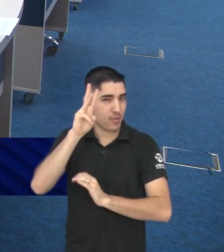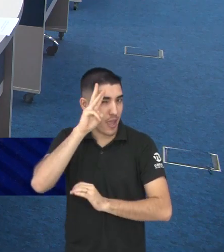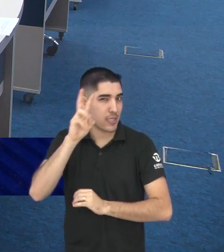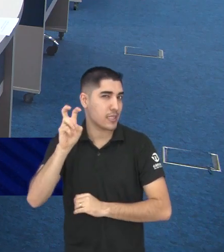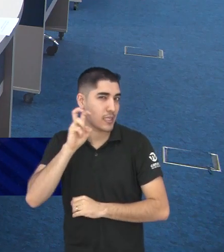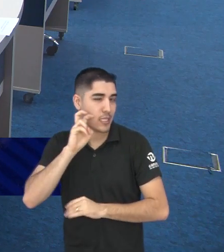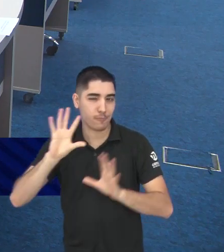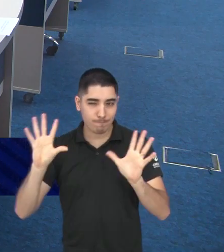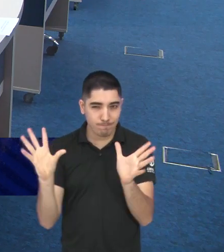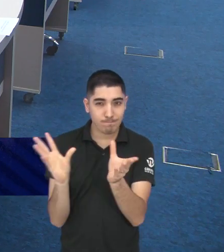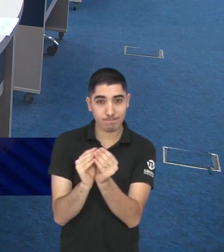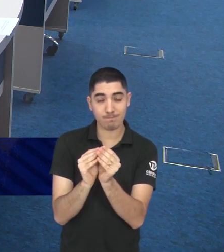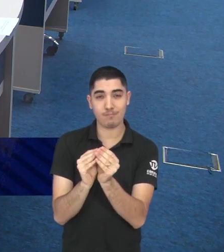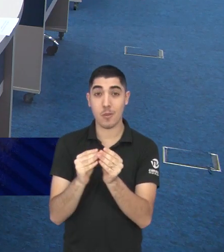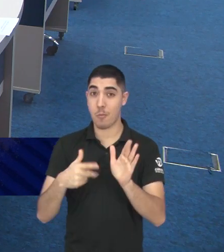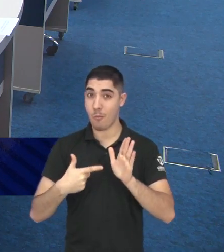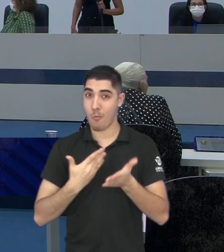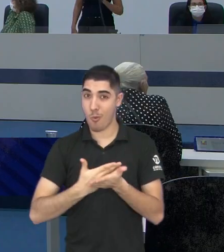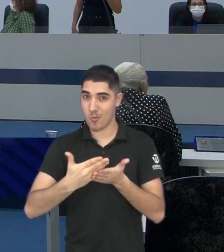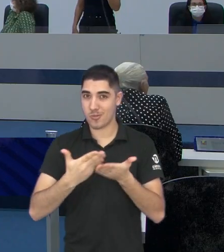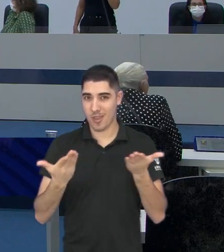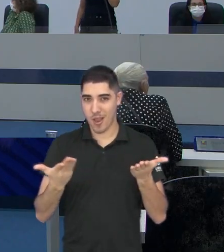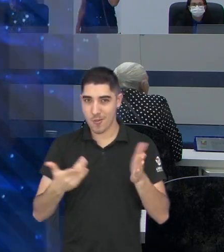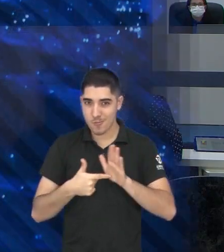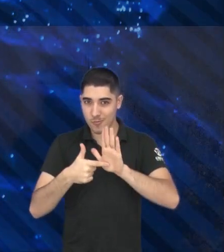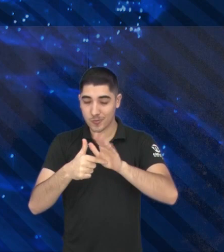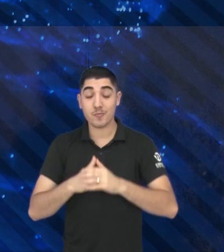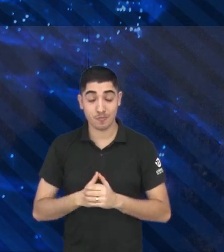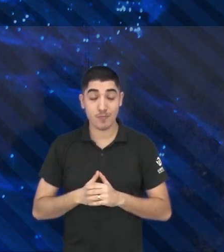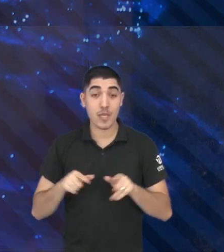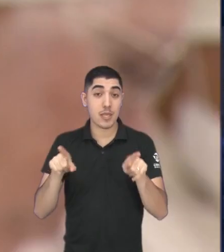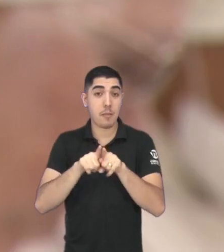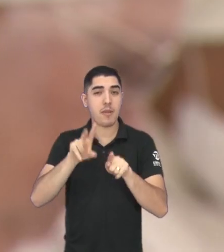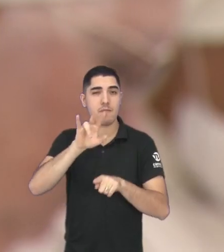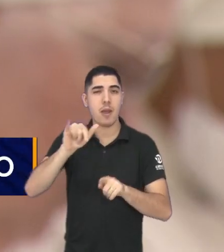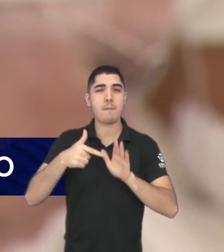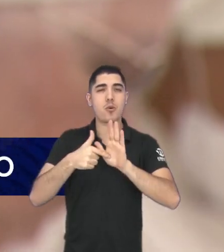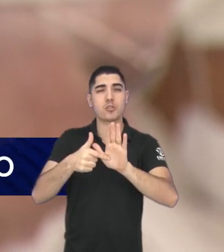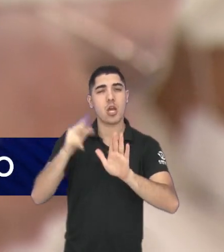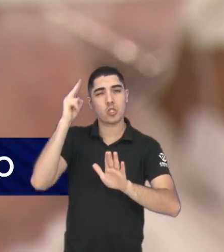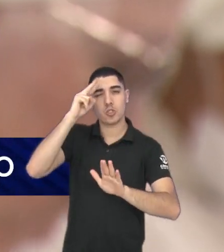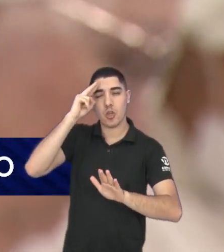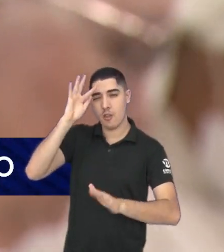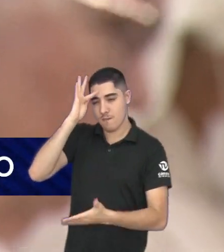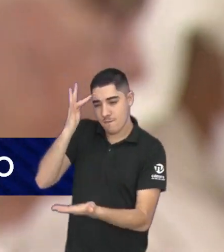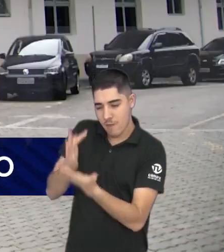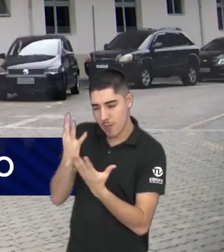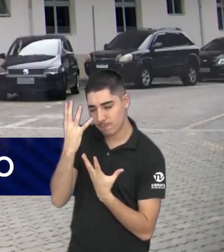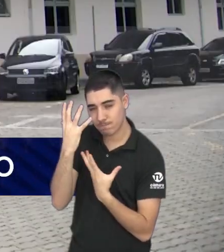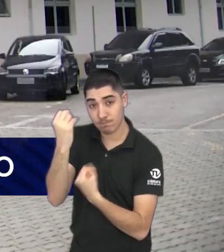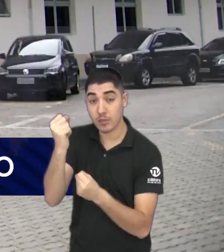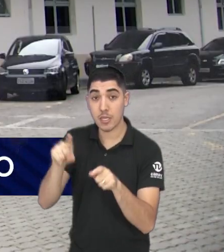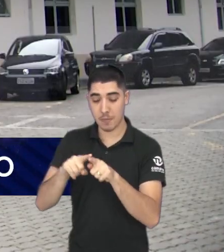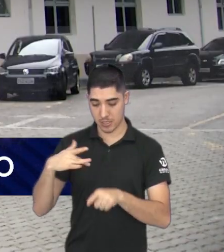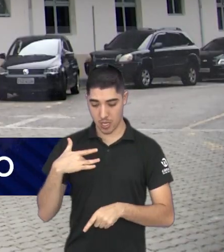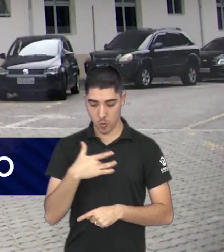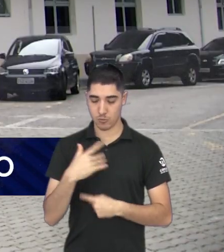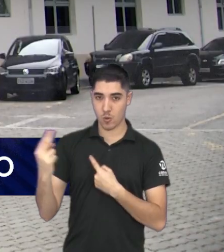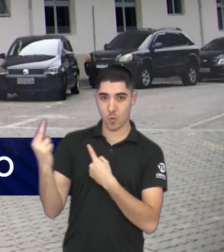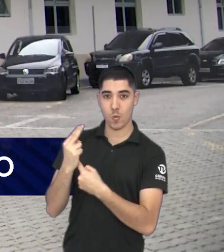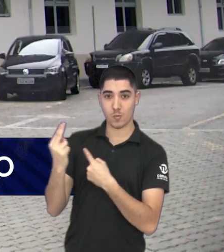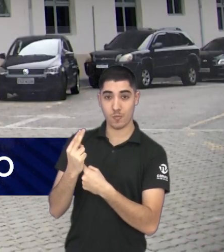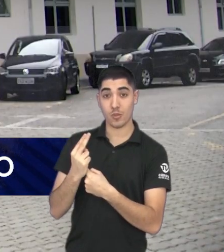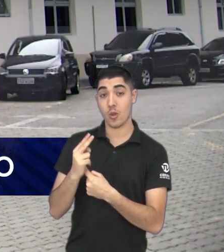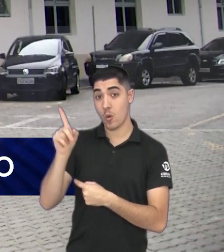sessões de terça e quinta nos resumos das sessões. E ainda vamos falar de uma história de fé e cuidado com